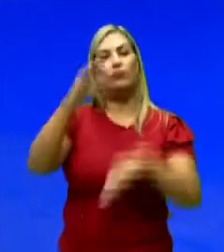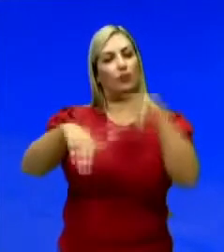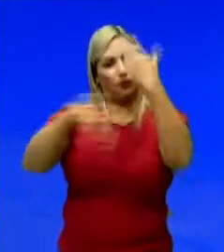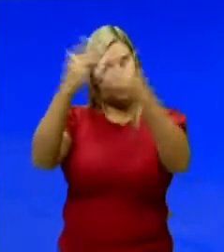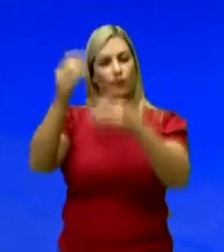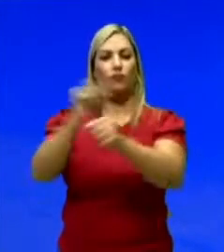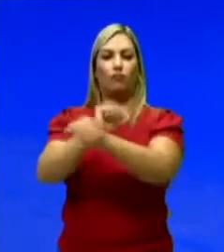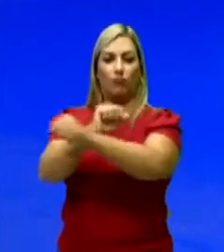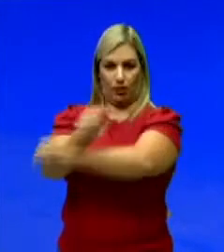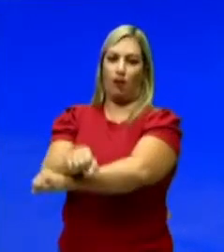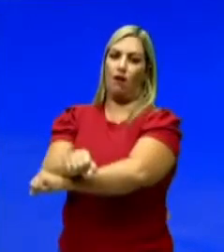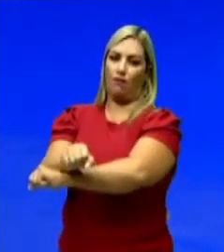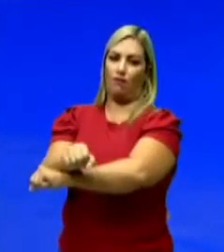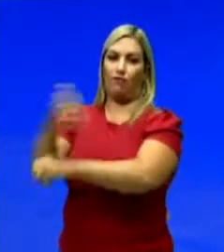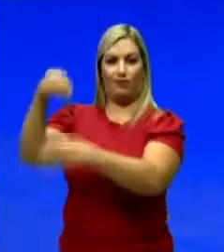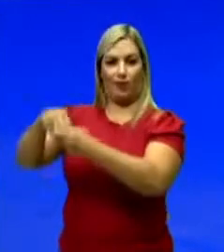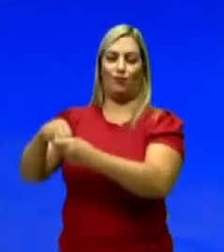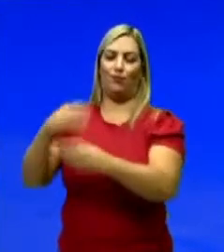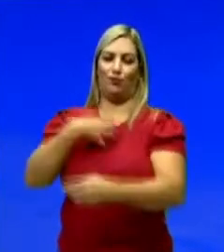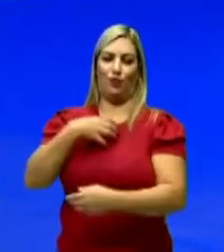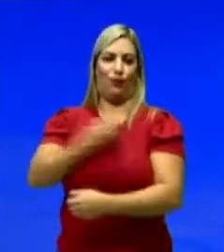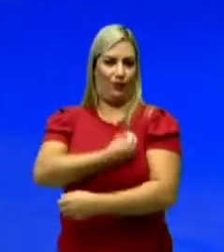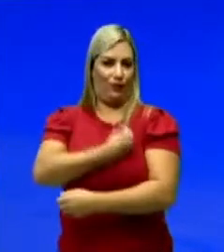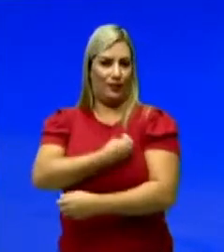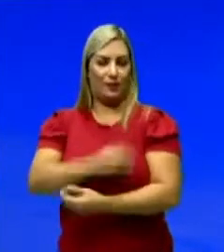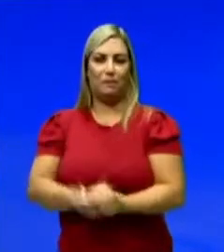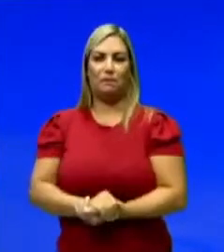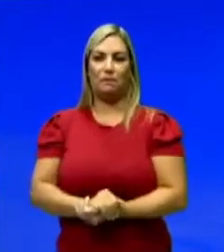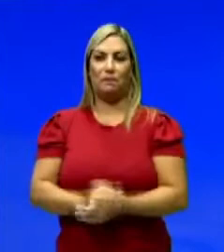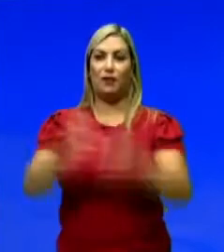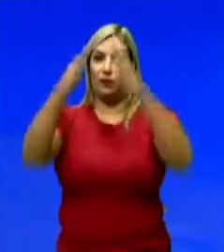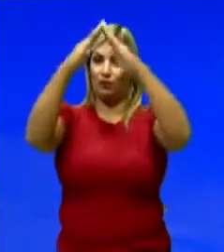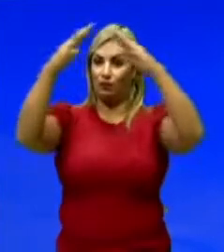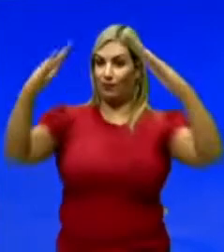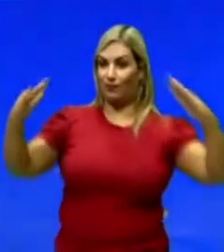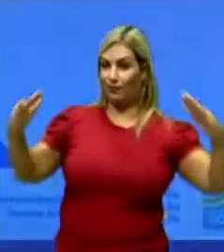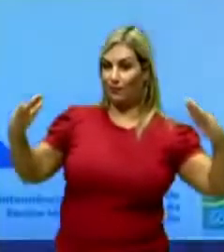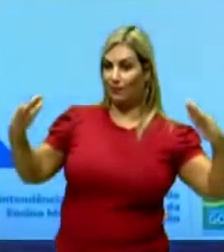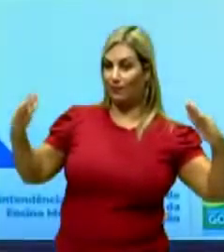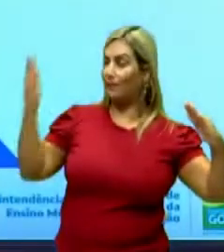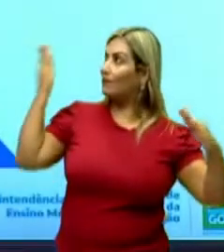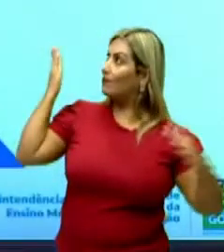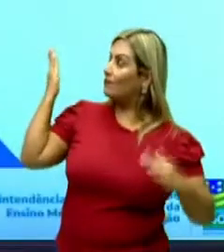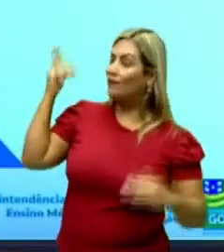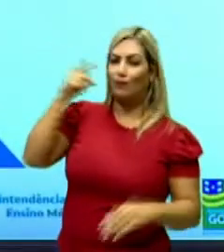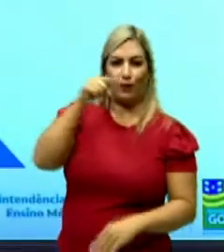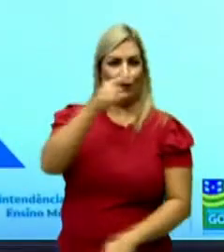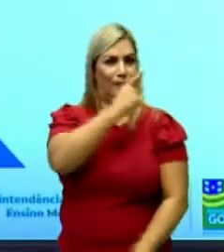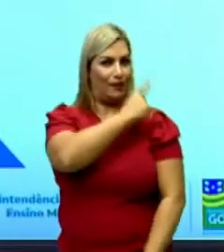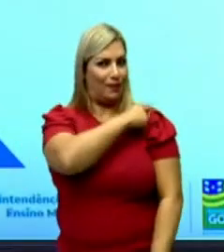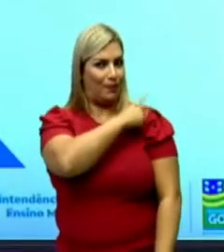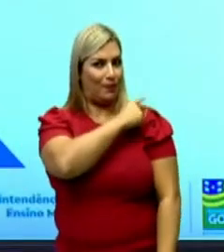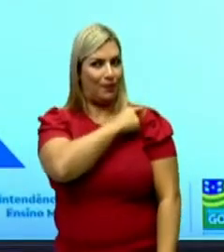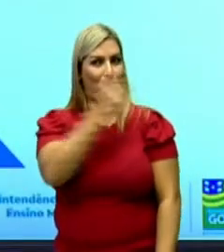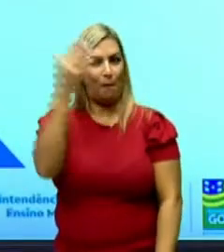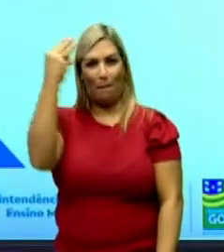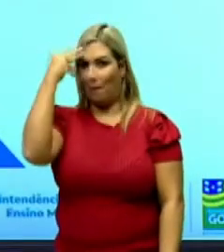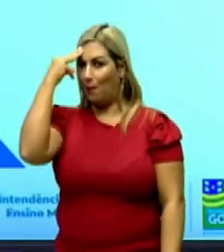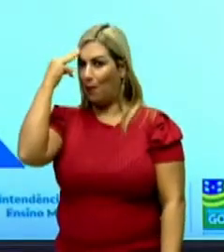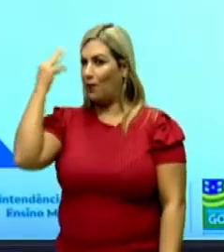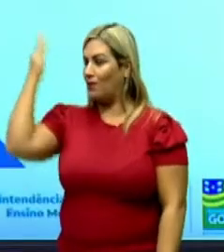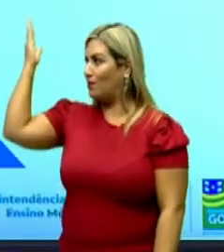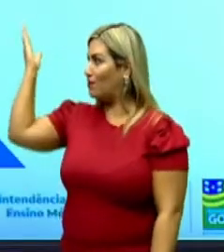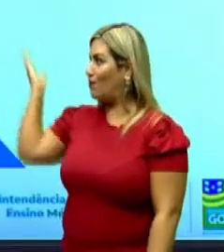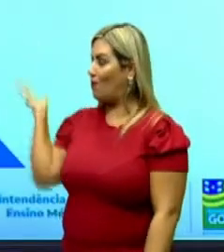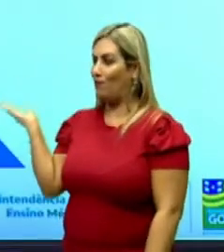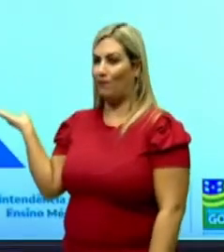tá bom e veja separei a pirâmide social do egito para que você é aluno do primeiro ano memorize